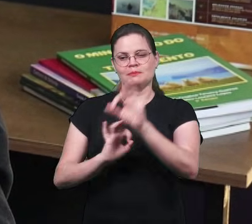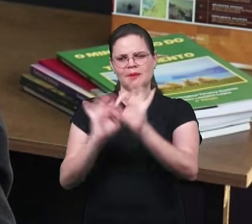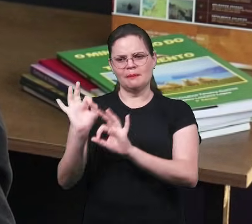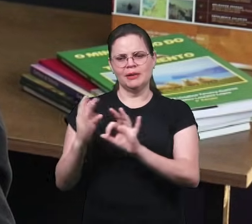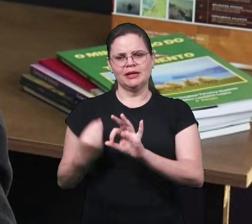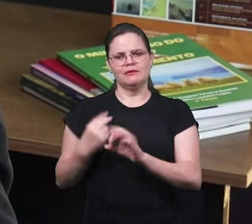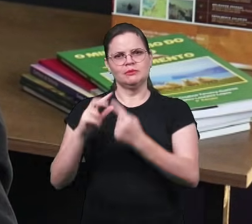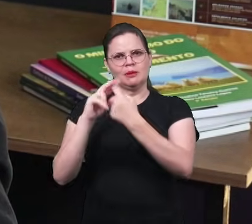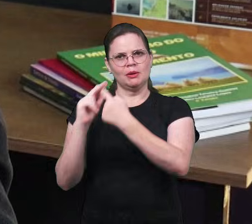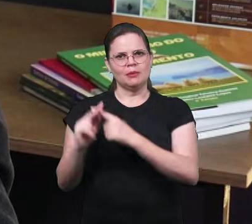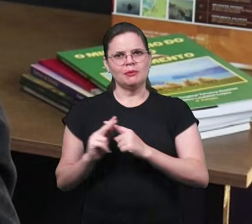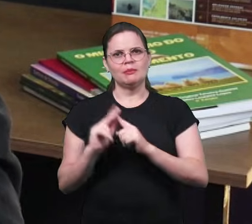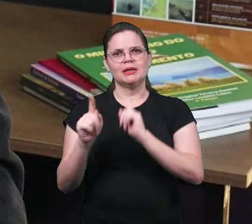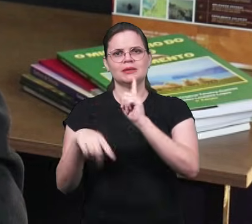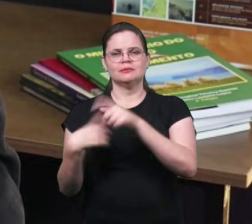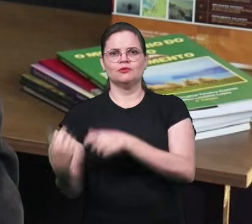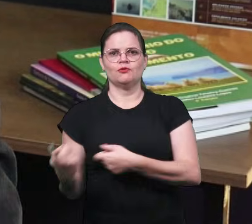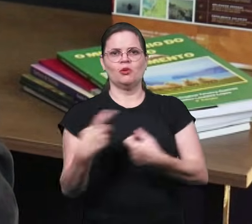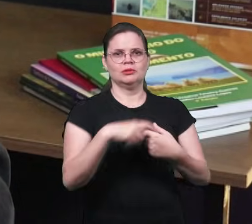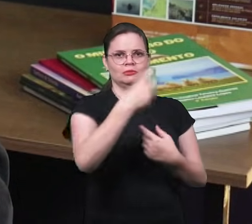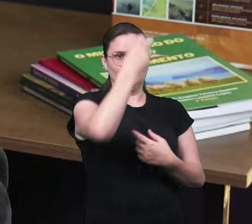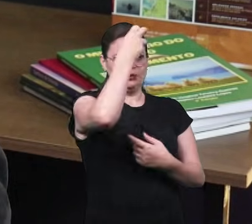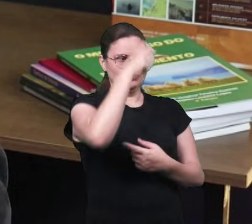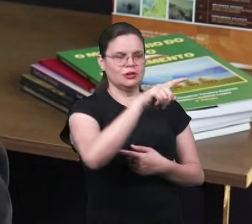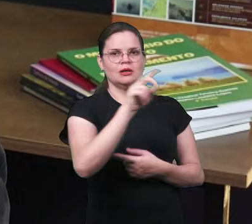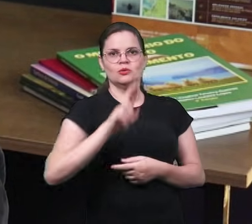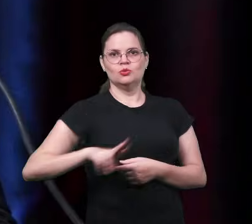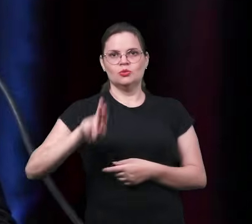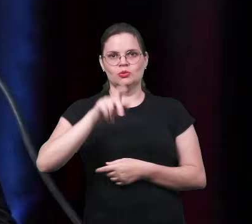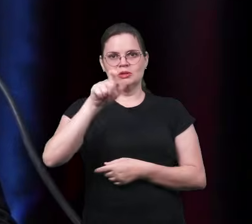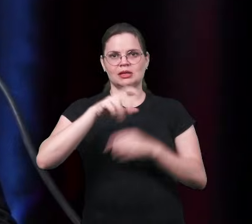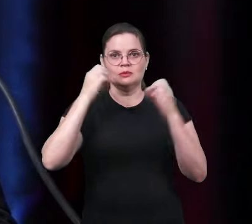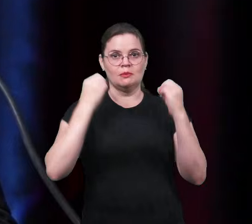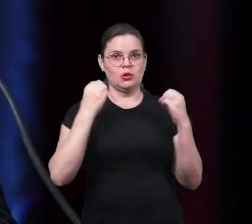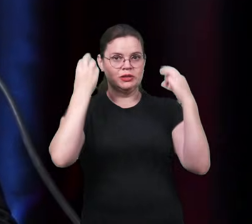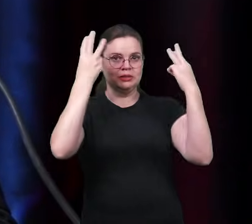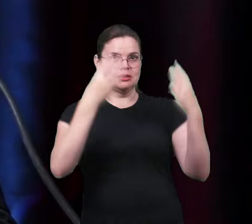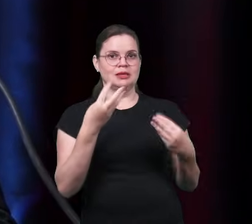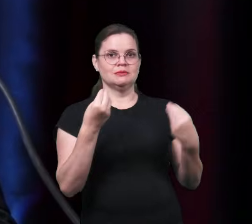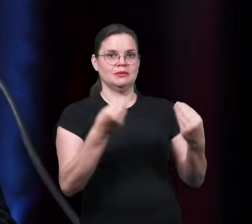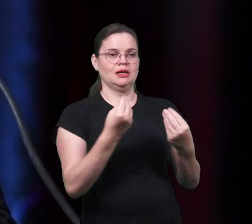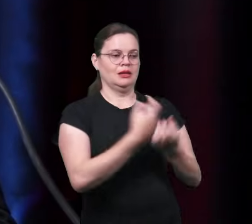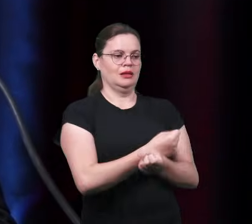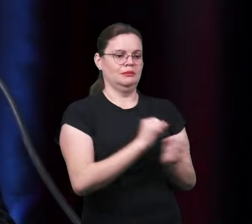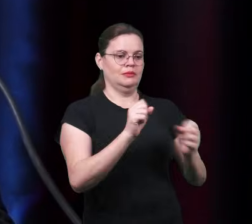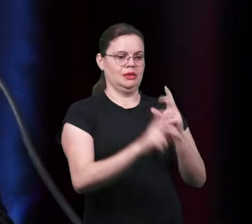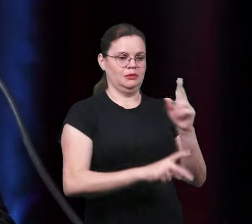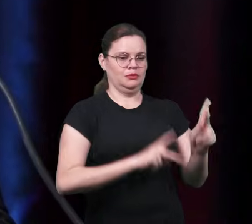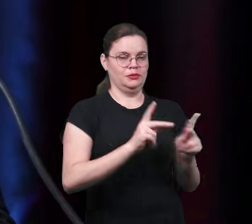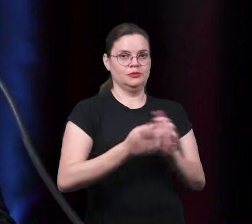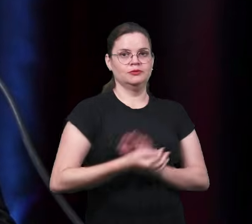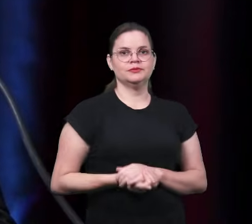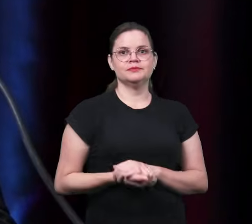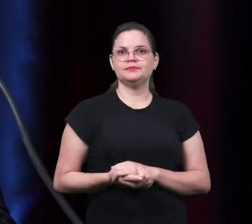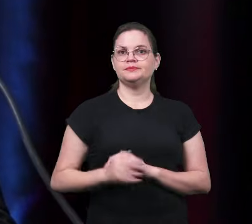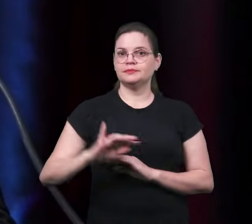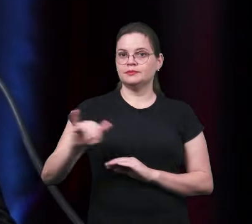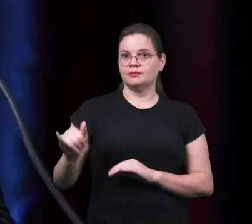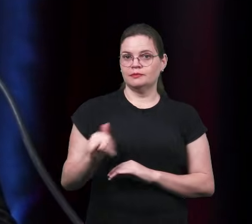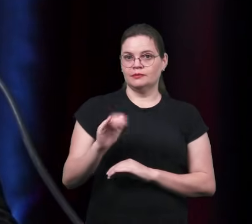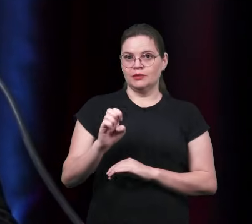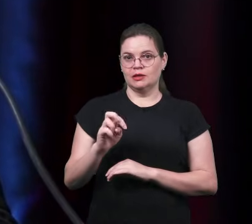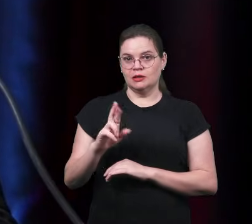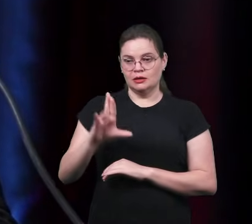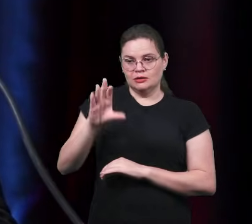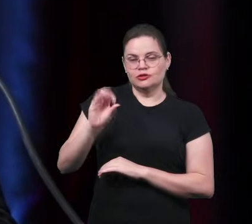ser usado para que Deus pudesse libertar o povo, né? Sim, Jetro acompanhou esse passo a passo de Moisés,